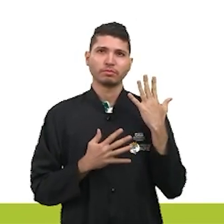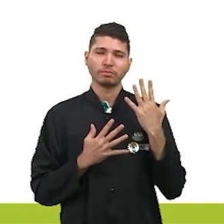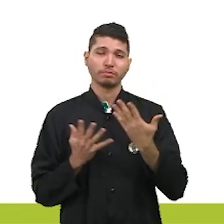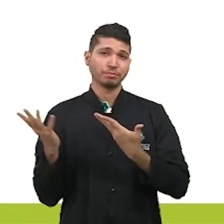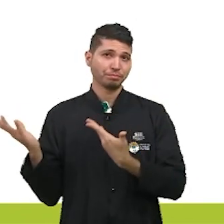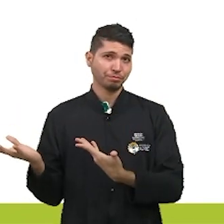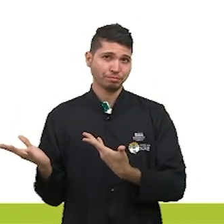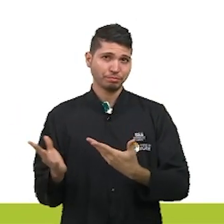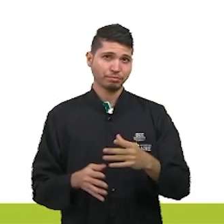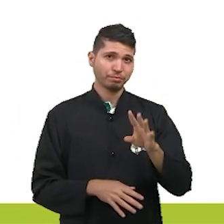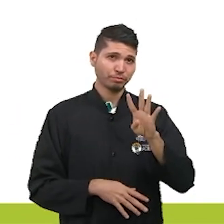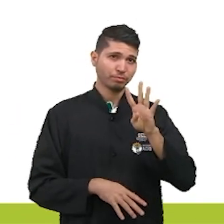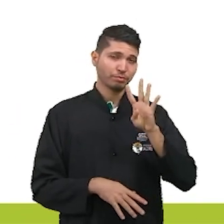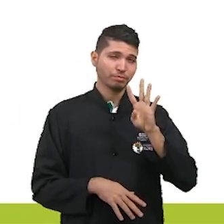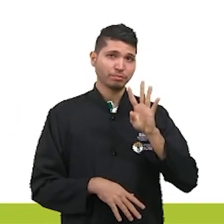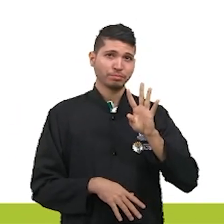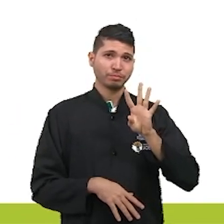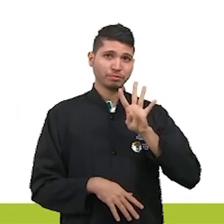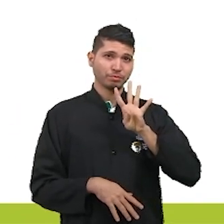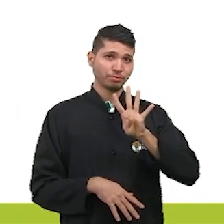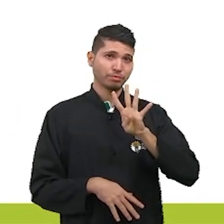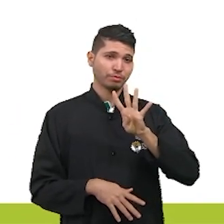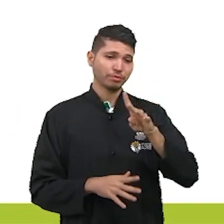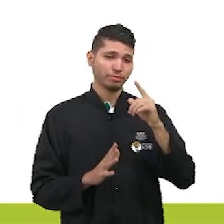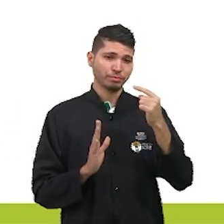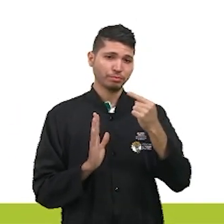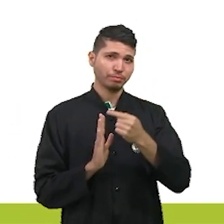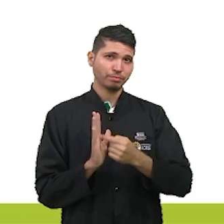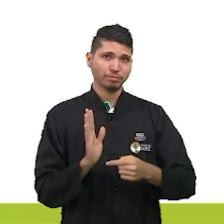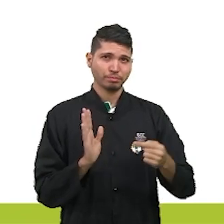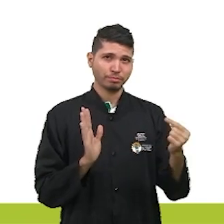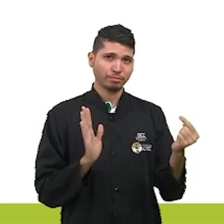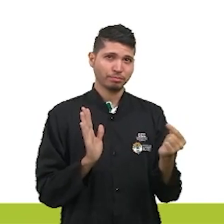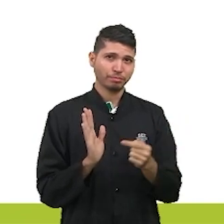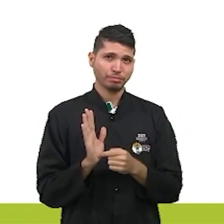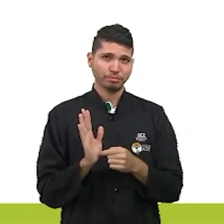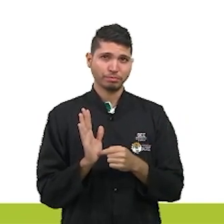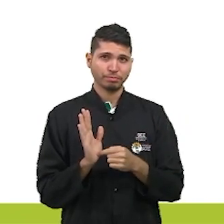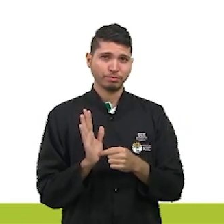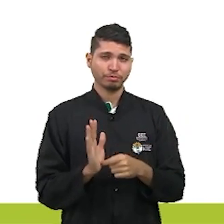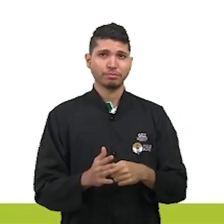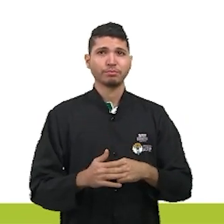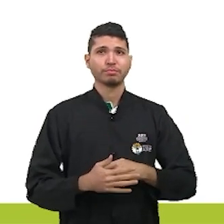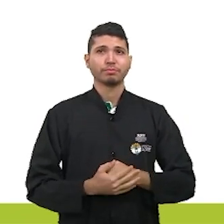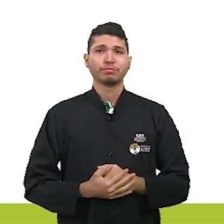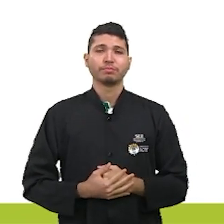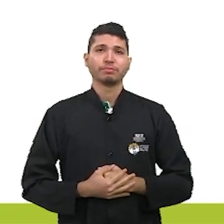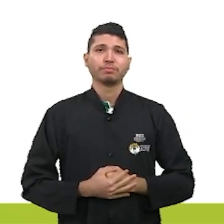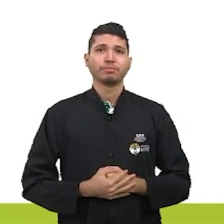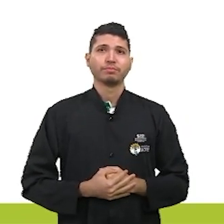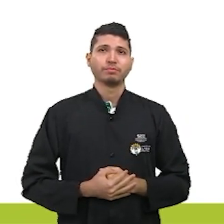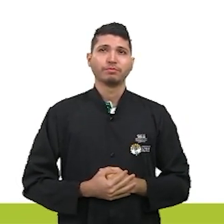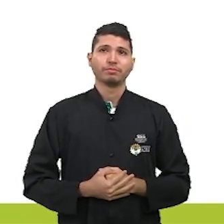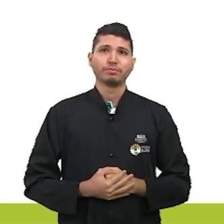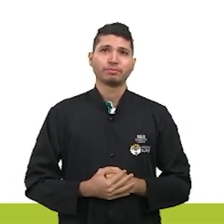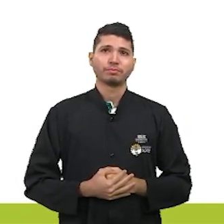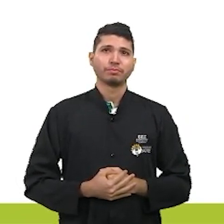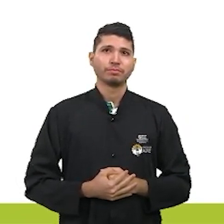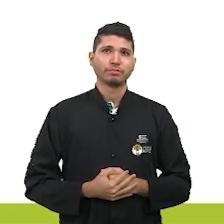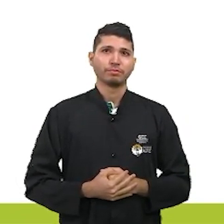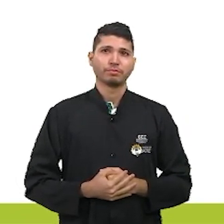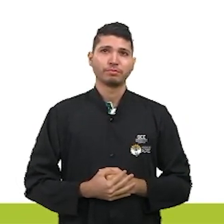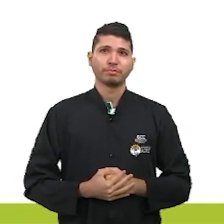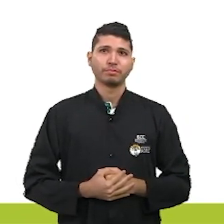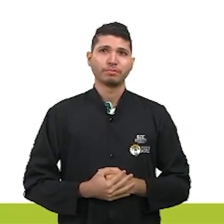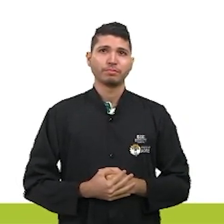Mas, como os A's e os B's não são distintos, obviamente, você vai fazer contagens em excesso. E